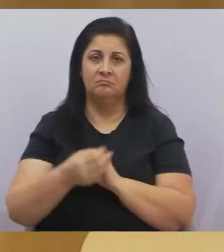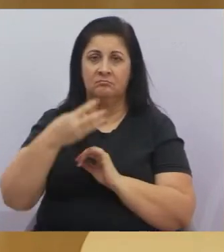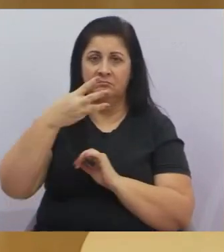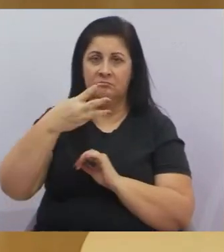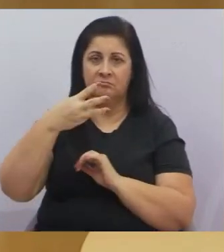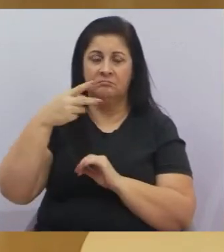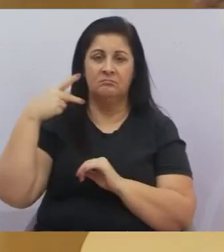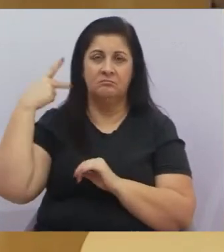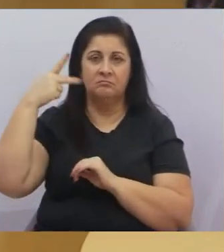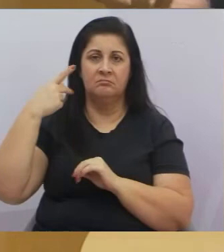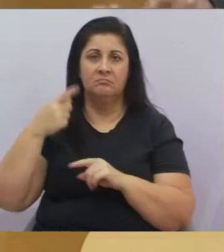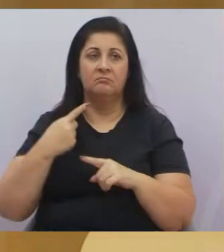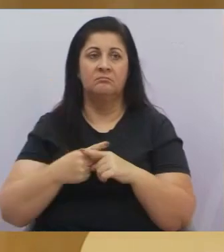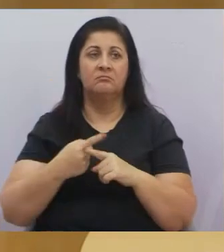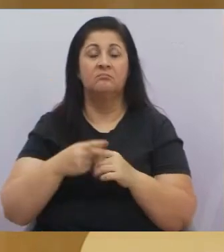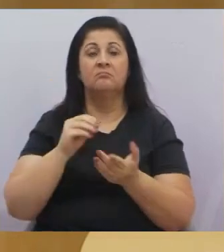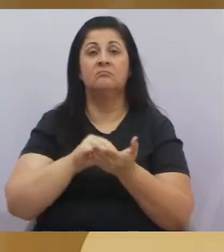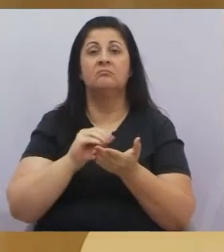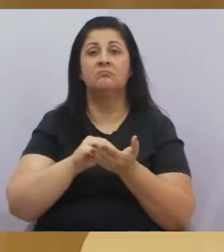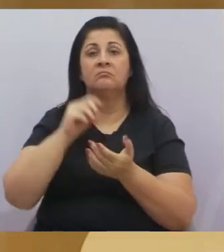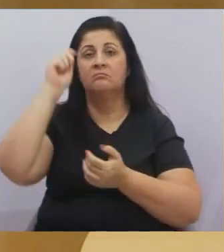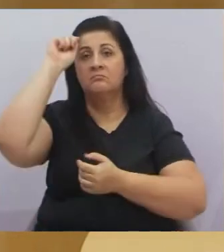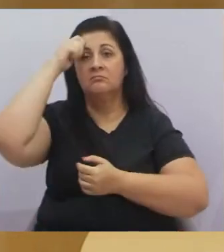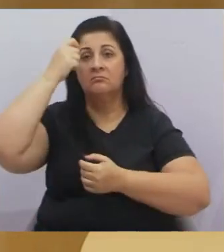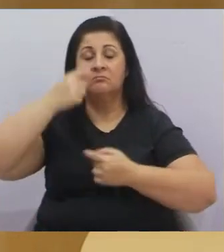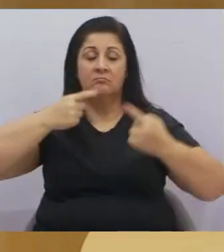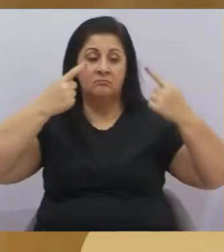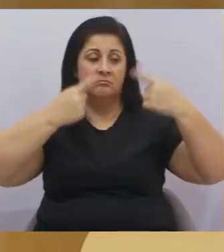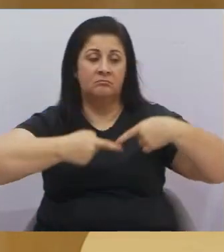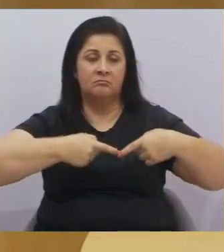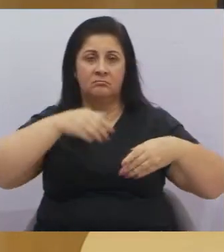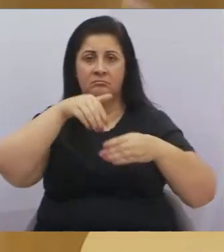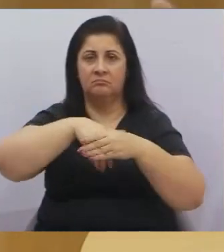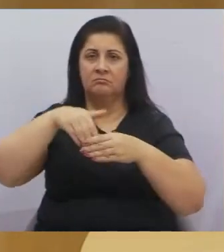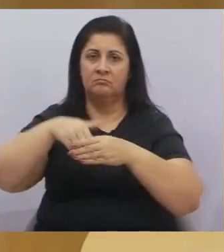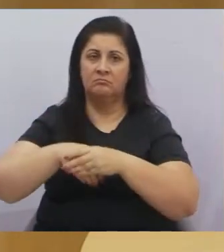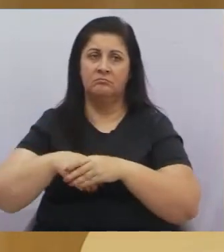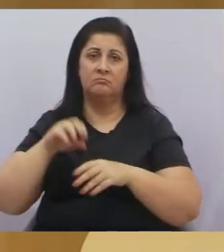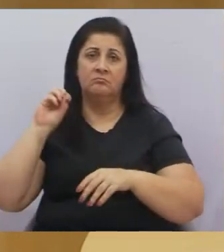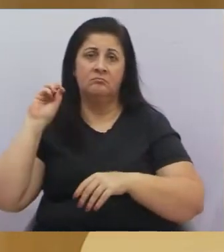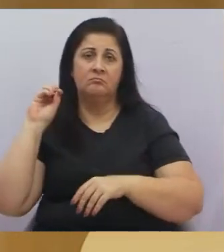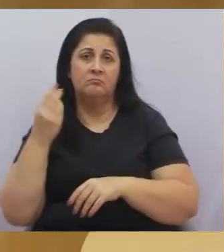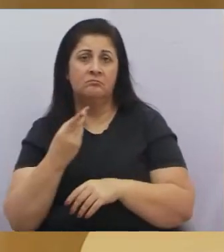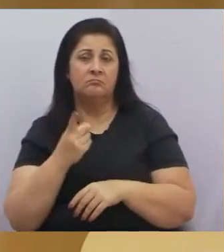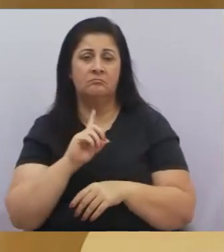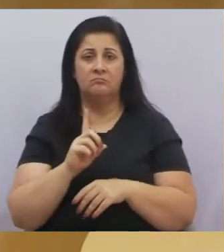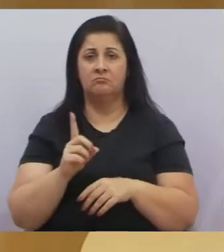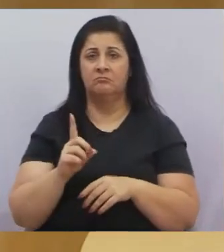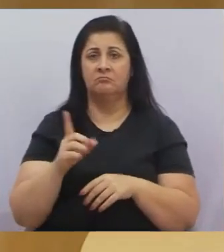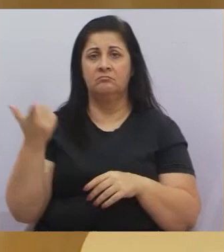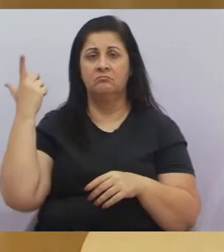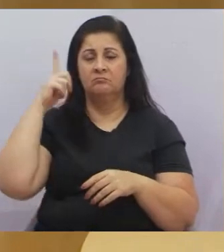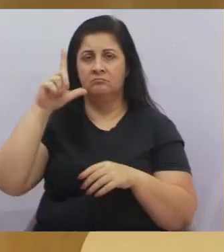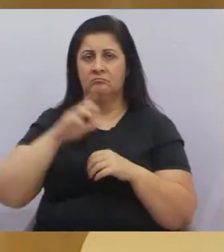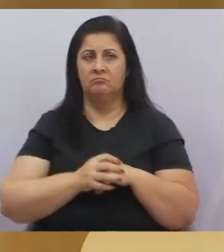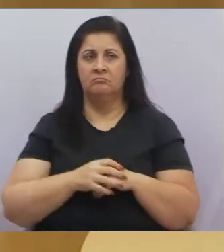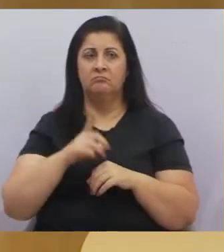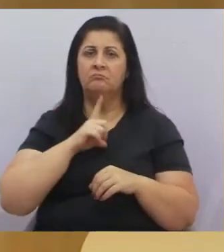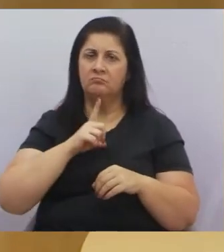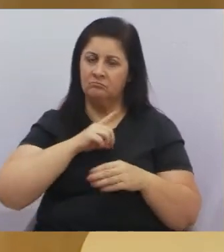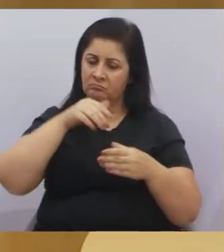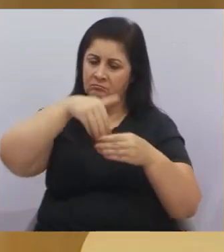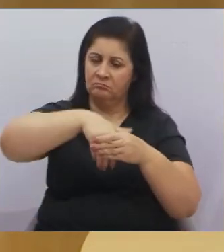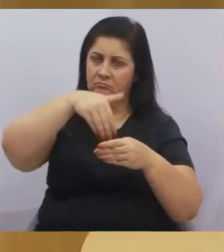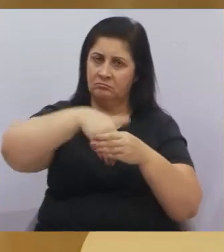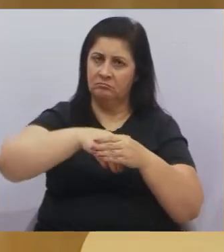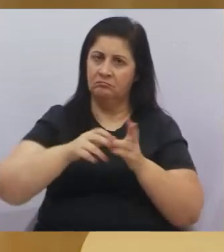porque faltou mais alguns negros disputarem a eleição ou não chegaram aonde queria. Teve votos para entrar